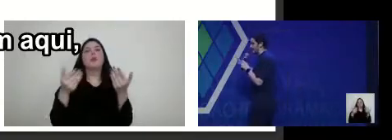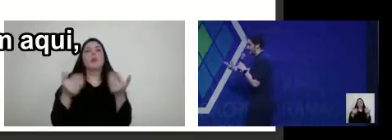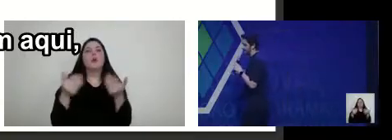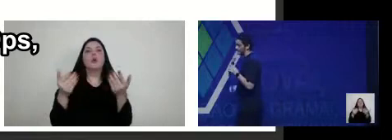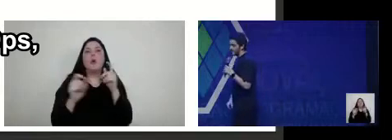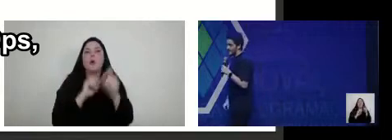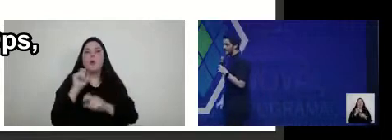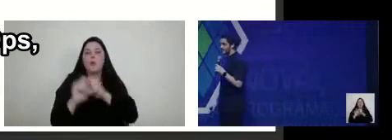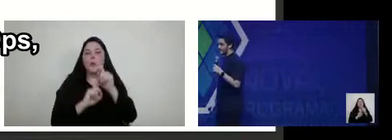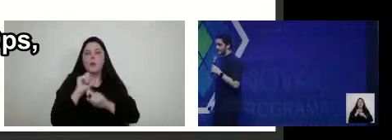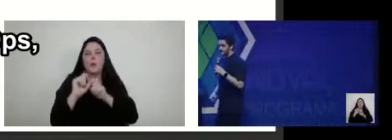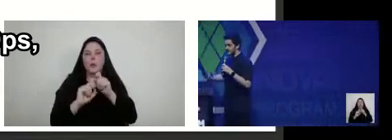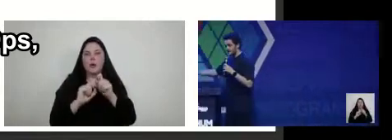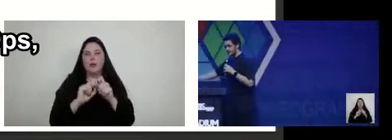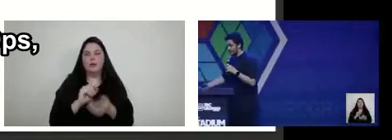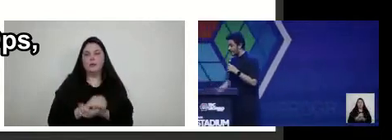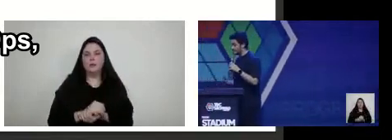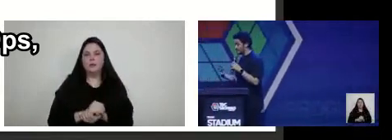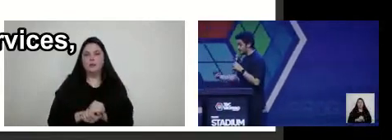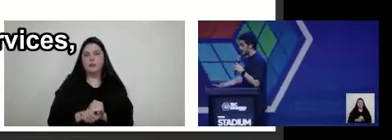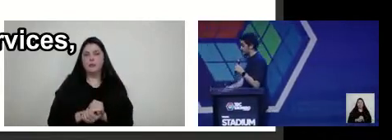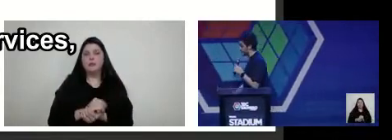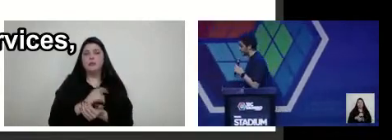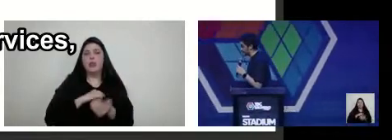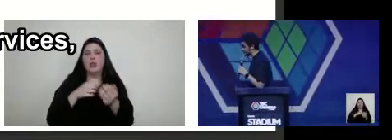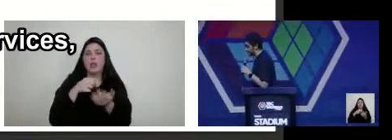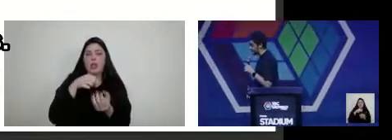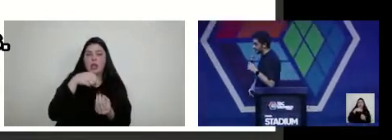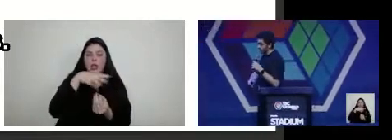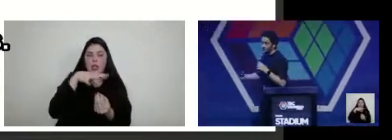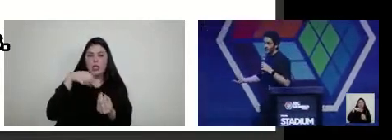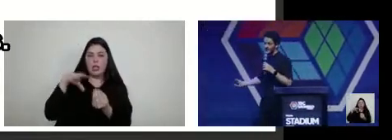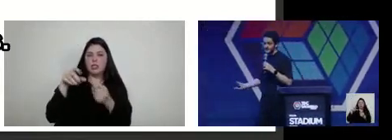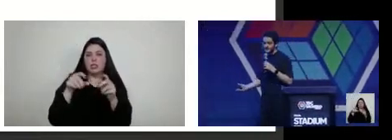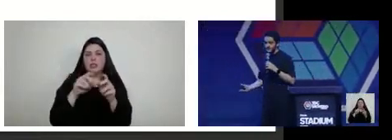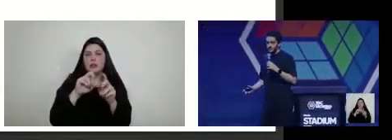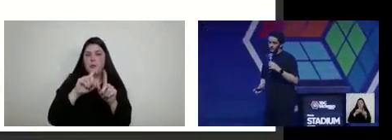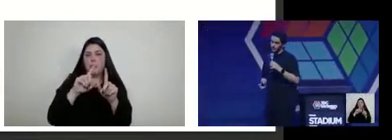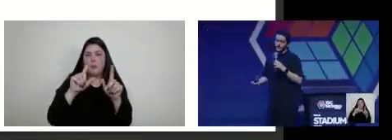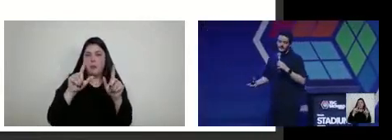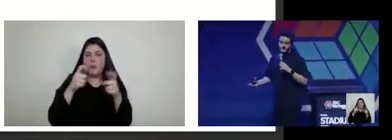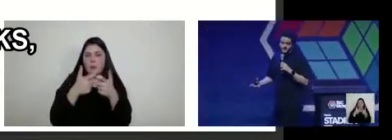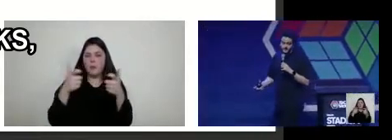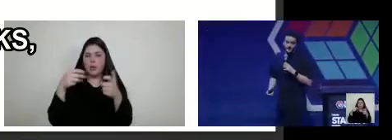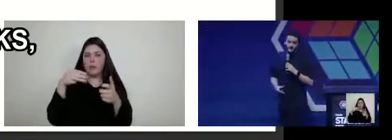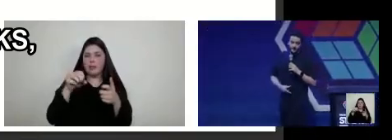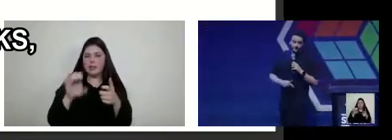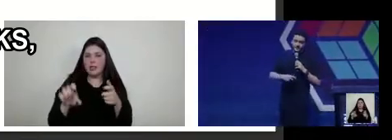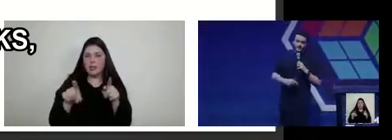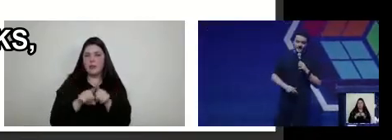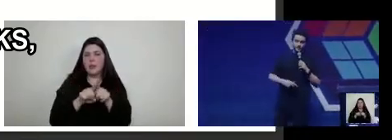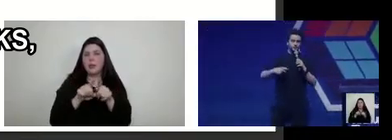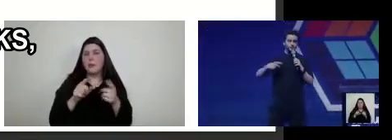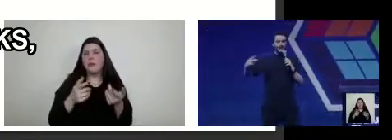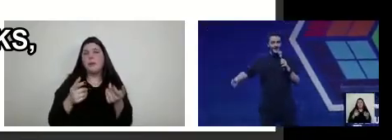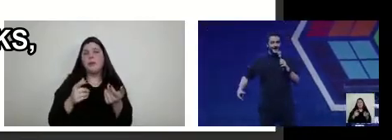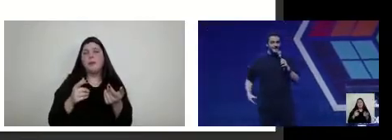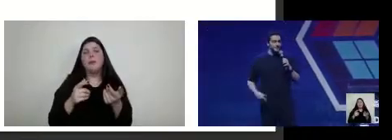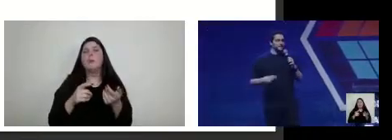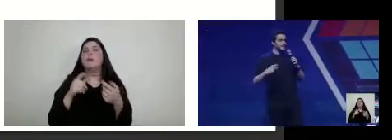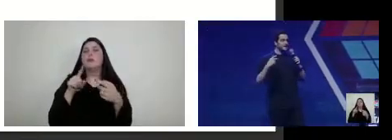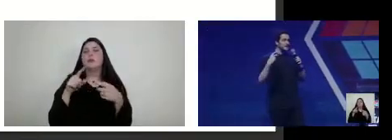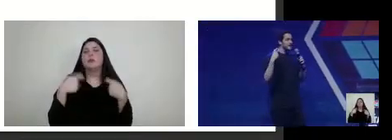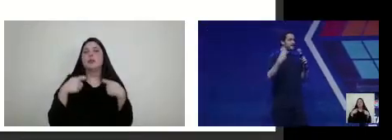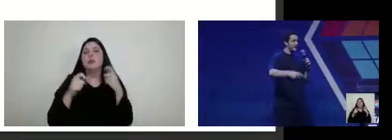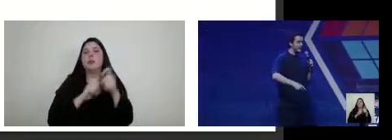muito bem aqui, né? Então, temos as trilhas de DevOps, temos as trilhas de microservices, que tudo é Kubernetes. Tudo é Kubernetes. Então, você tem hoje